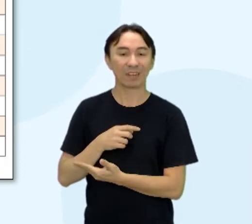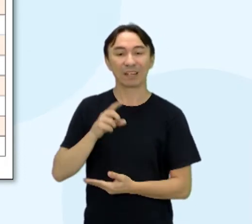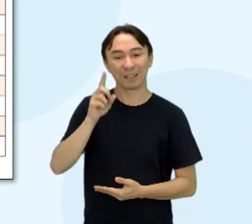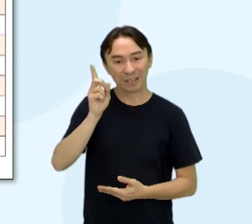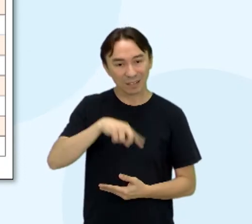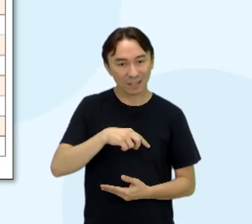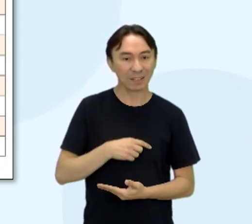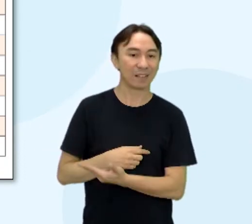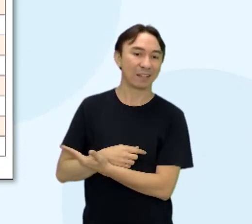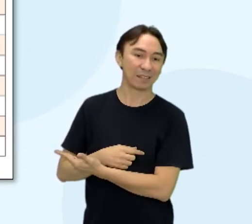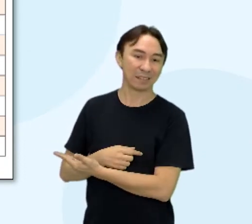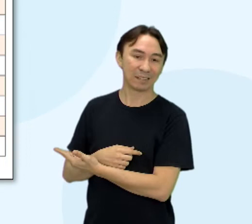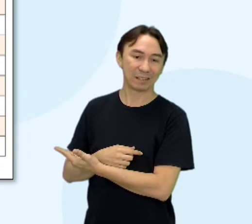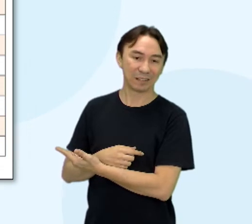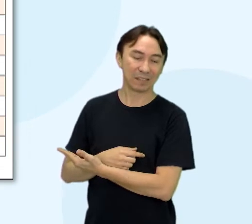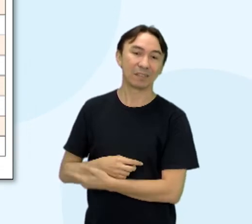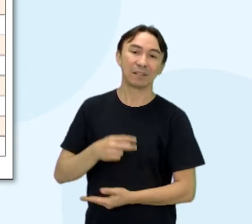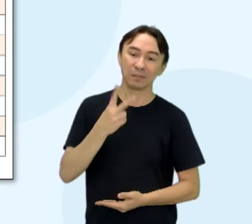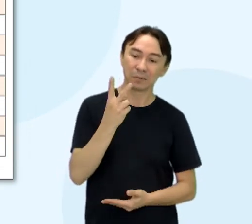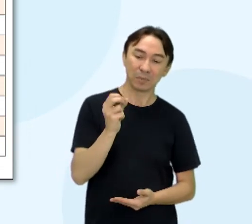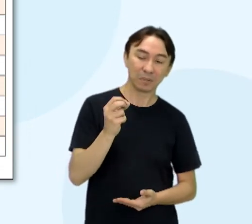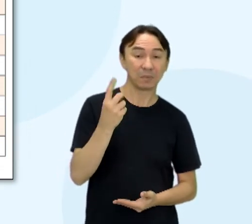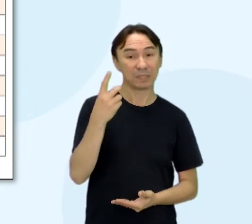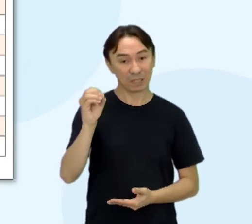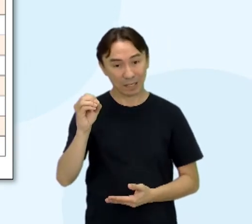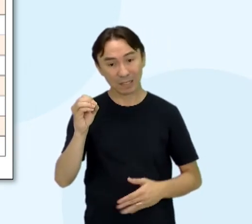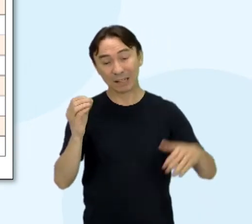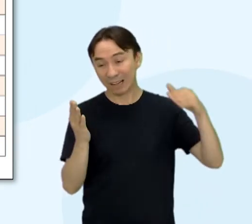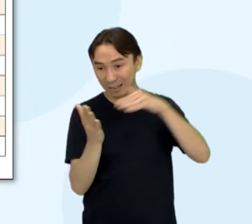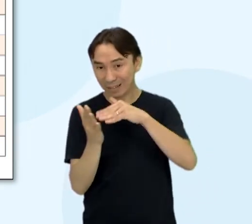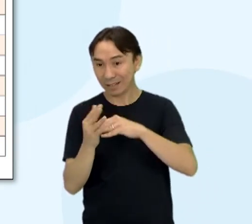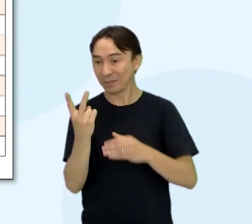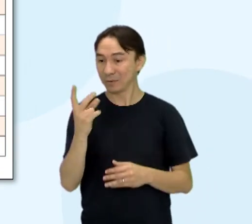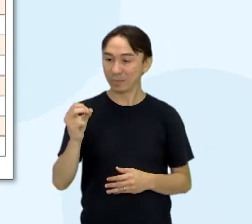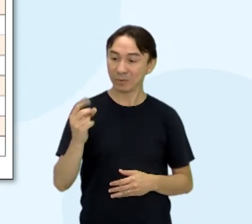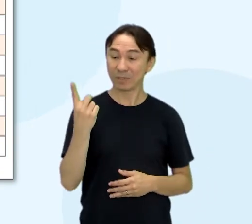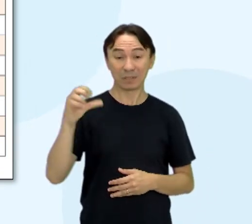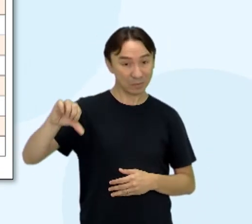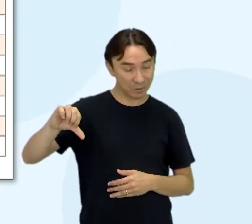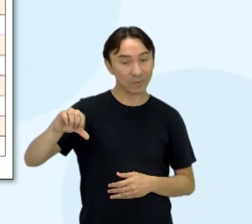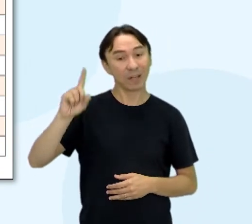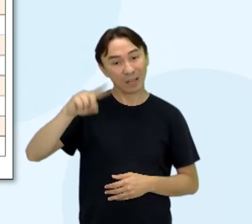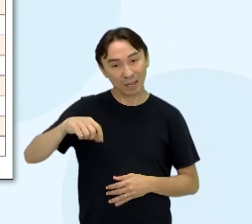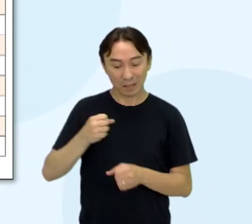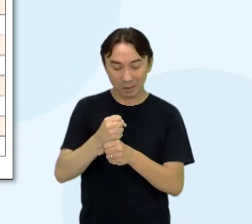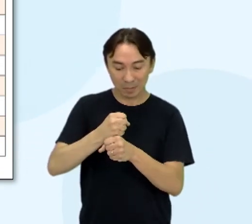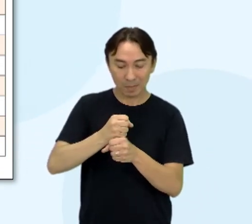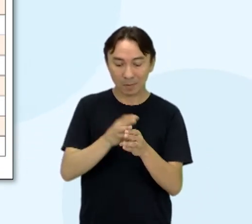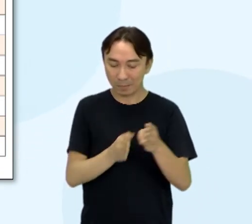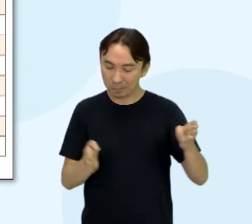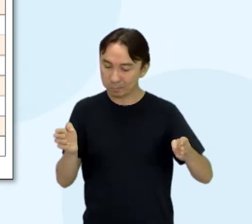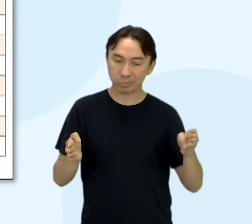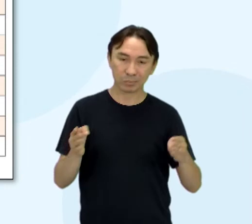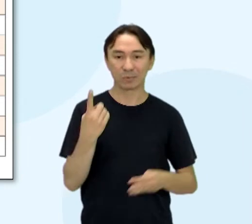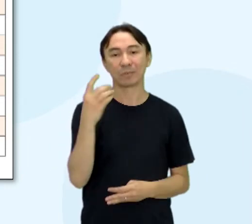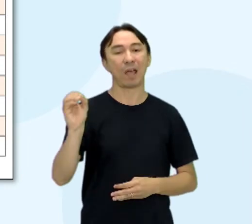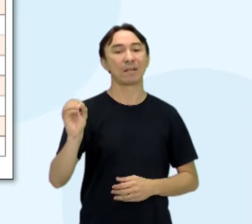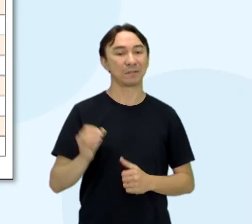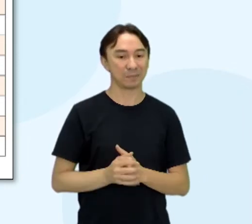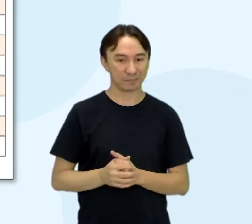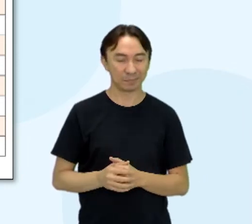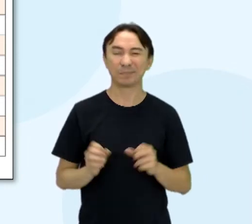o próprio 2010, tá ok? Então, na realidade, aqui, ó, o período de 10 anos vai de 2010